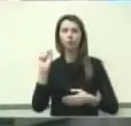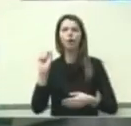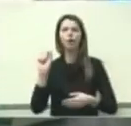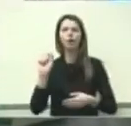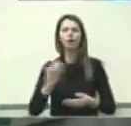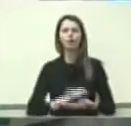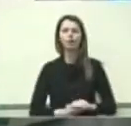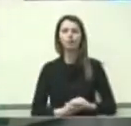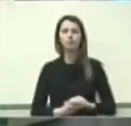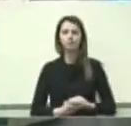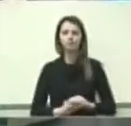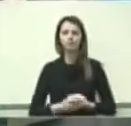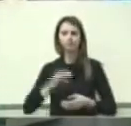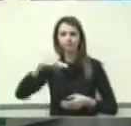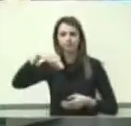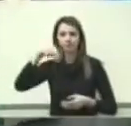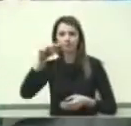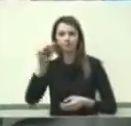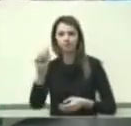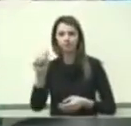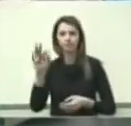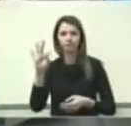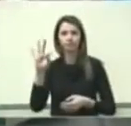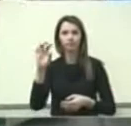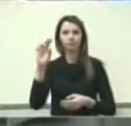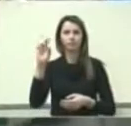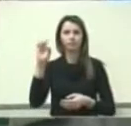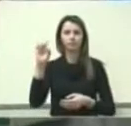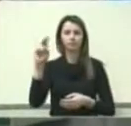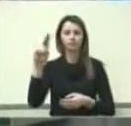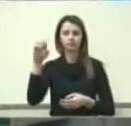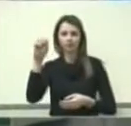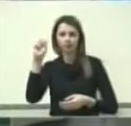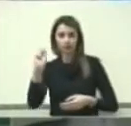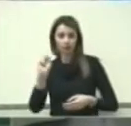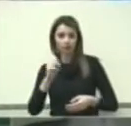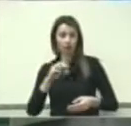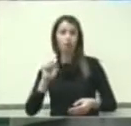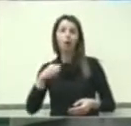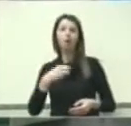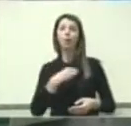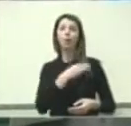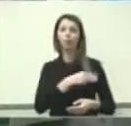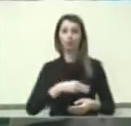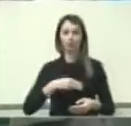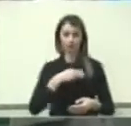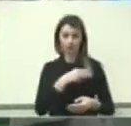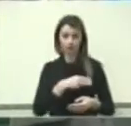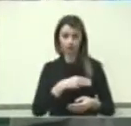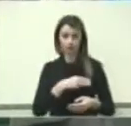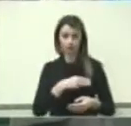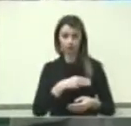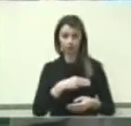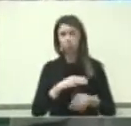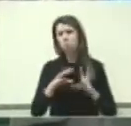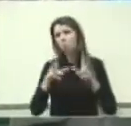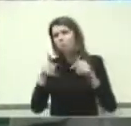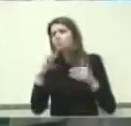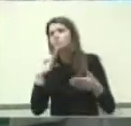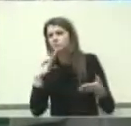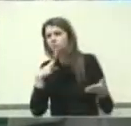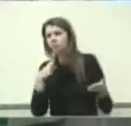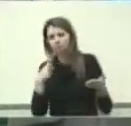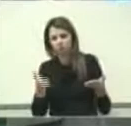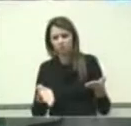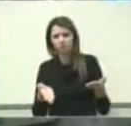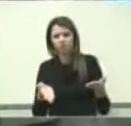evangelho de Mateus uma palavra conhecida da igreja que nós queremos meditar